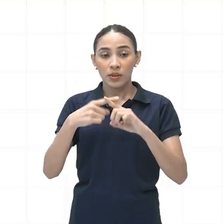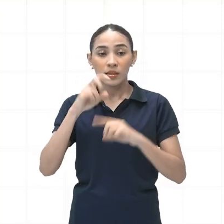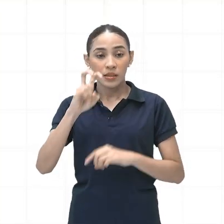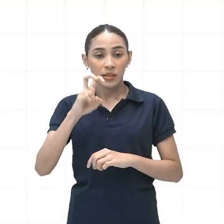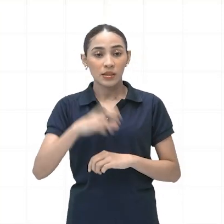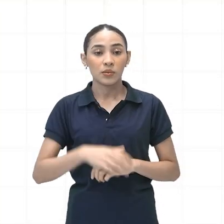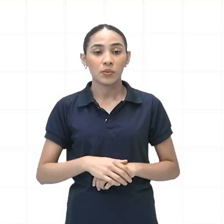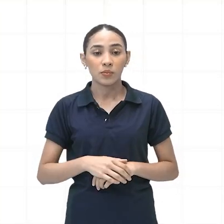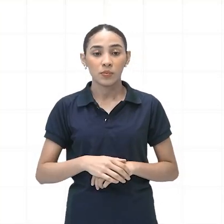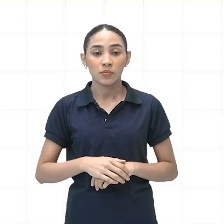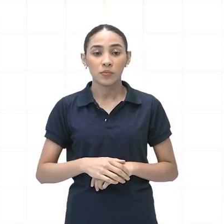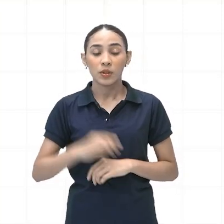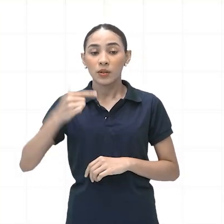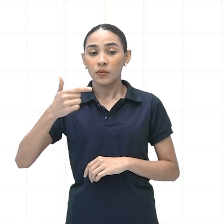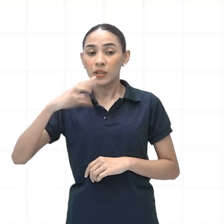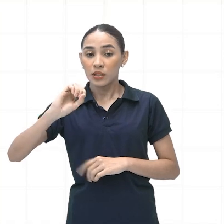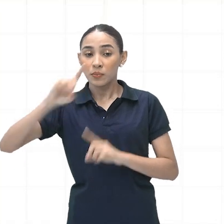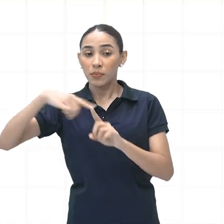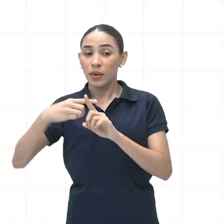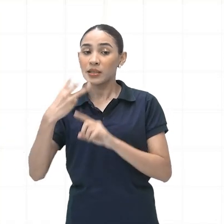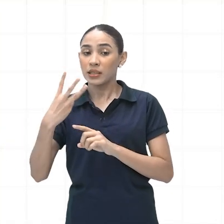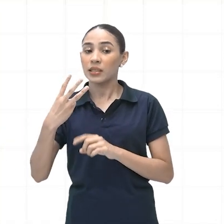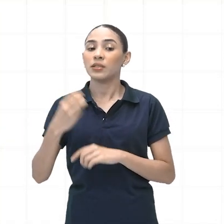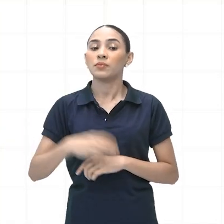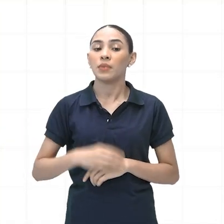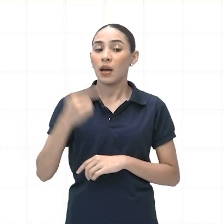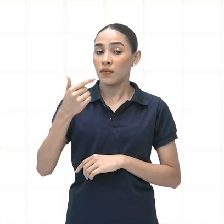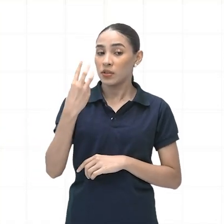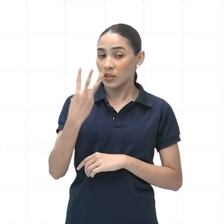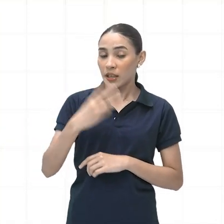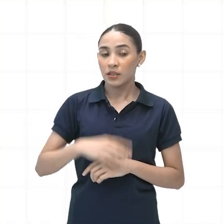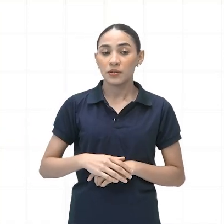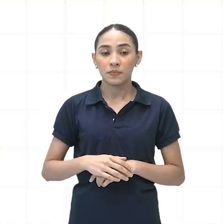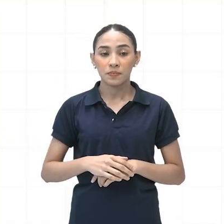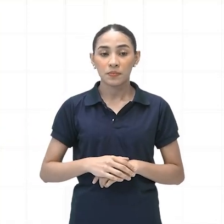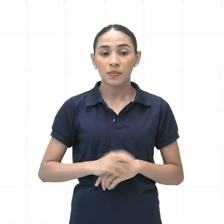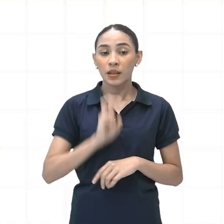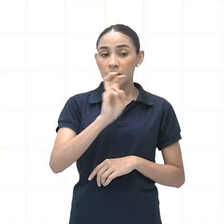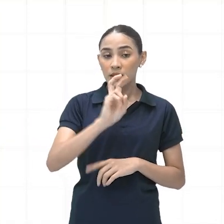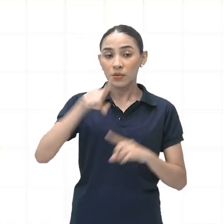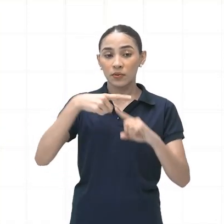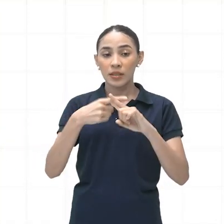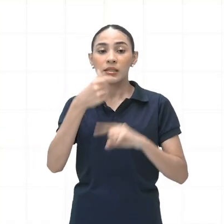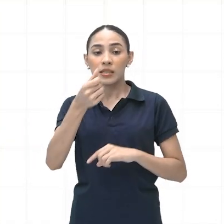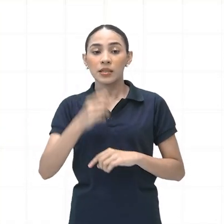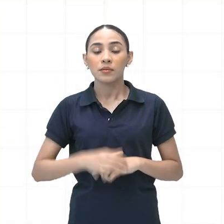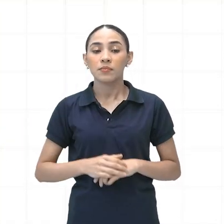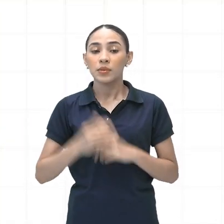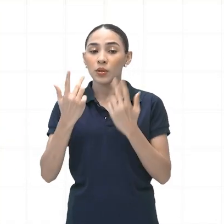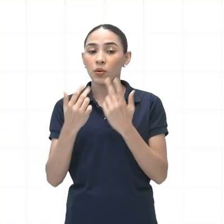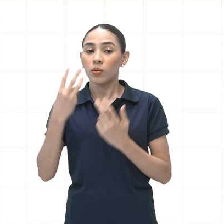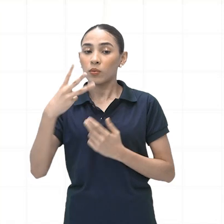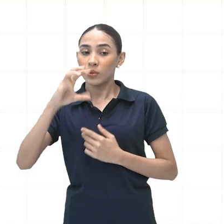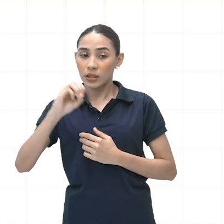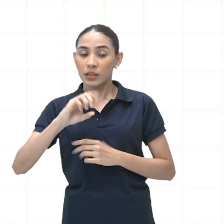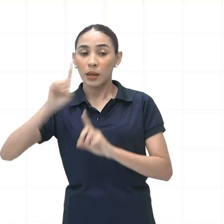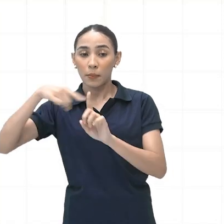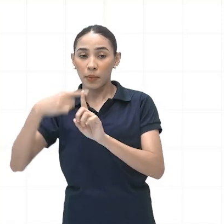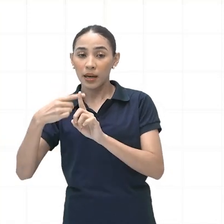5, 20 com 3, 23, sobe 2. 5 vezes 6, 30 com 2 que